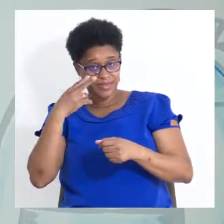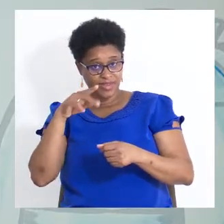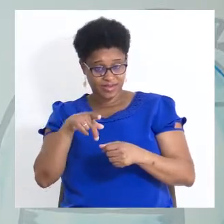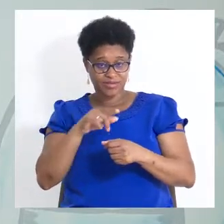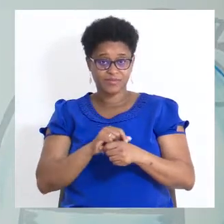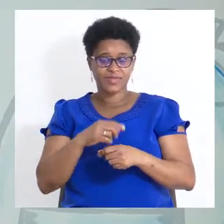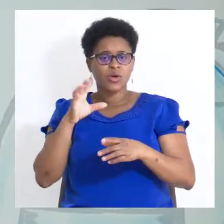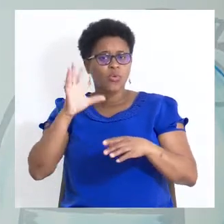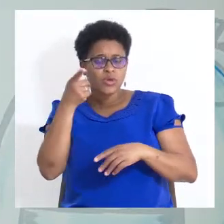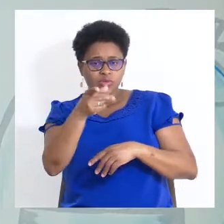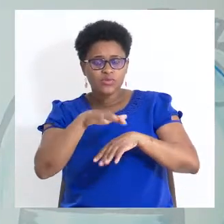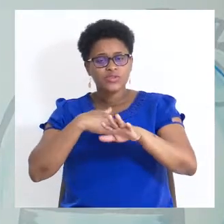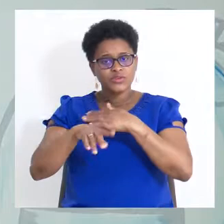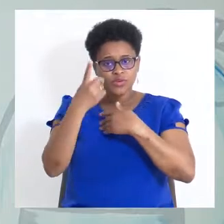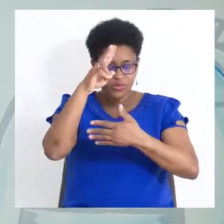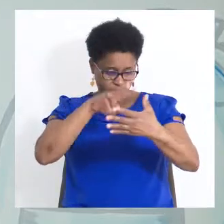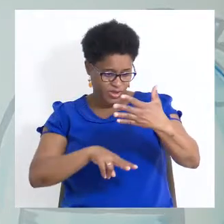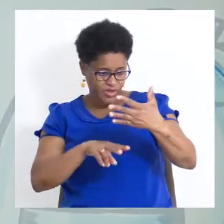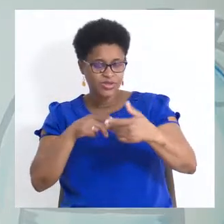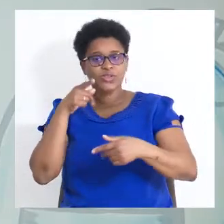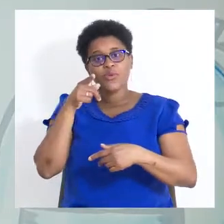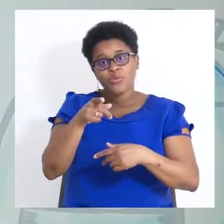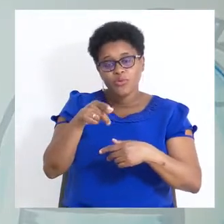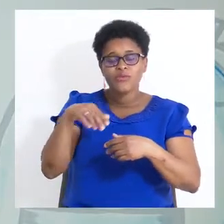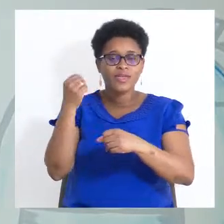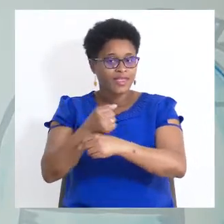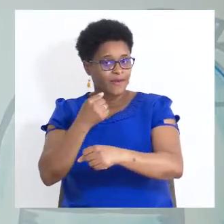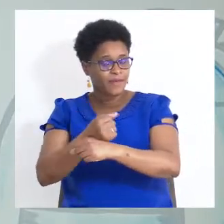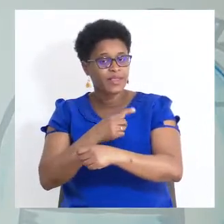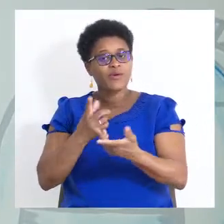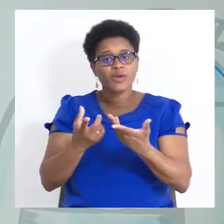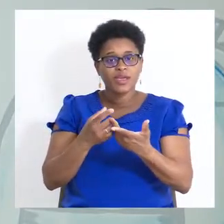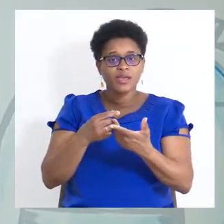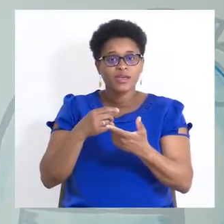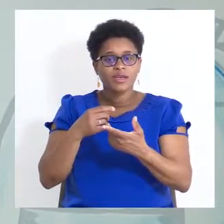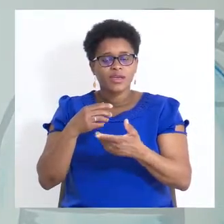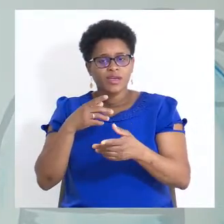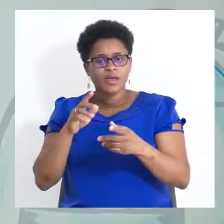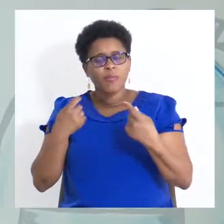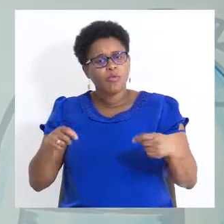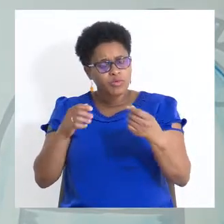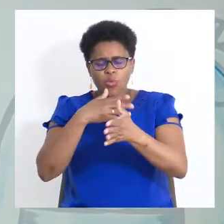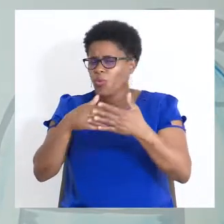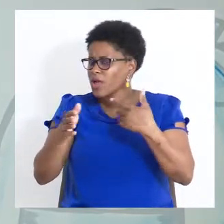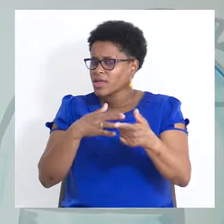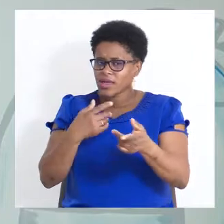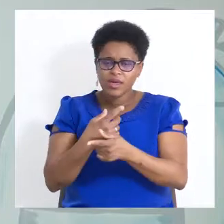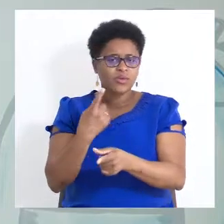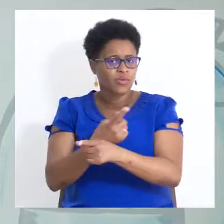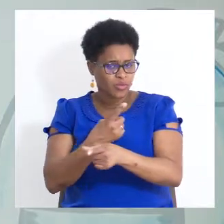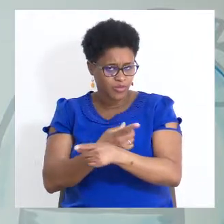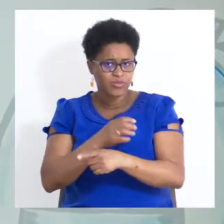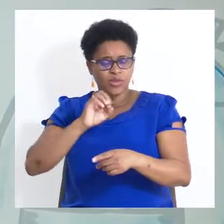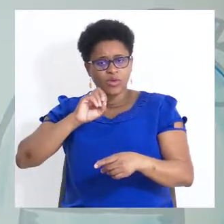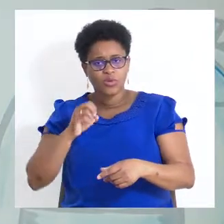Entendeste aqui? Então, ao produzires um texto onde tu vais trabalhar aquilo que é a promoção de qualquer ideia ou